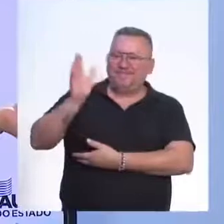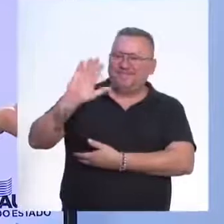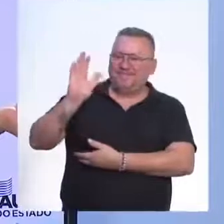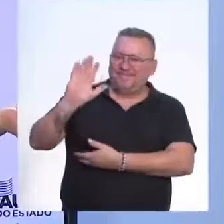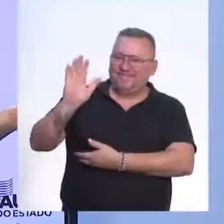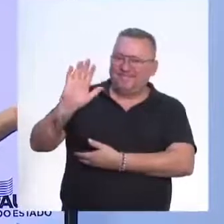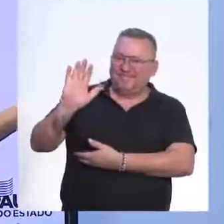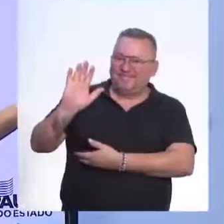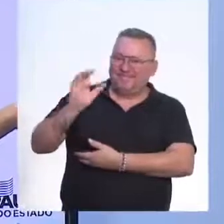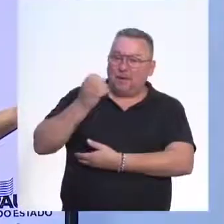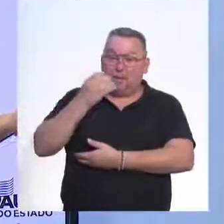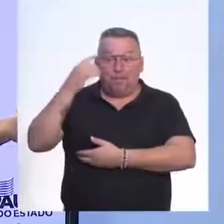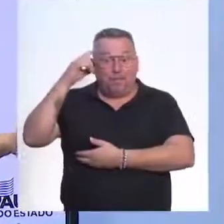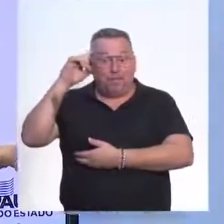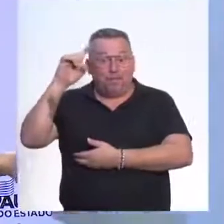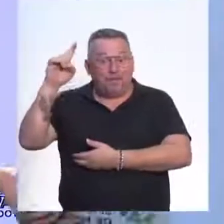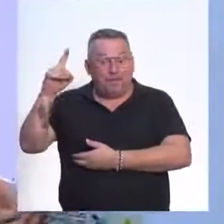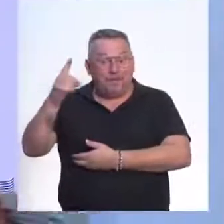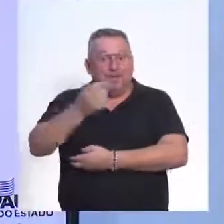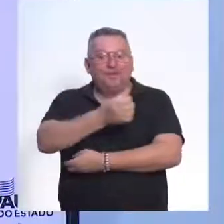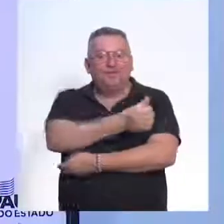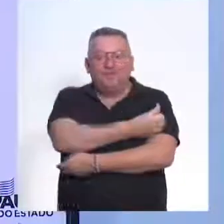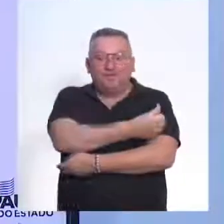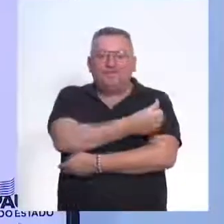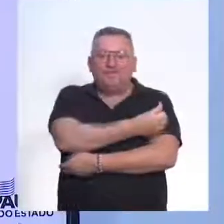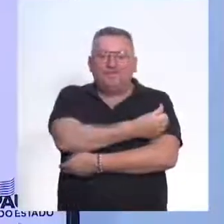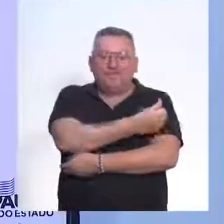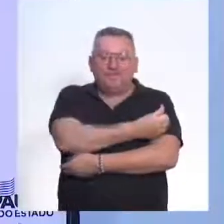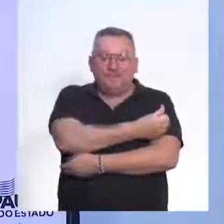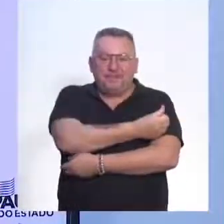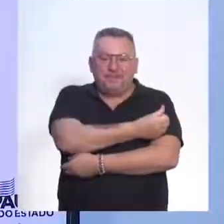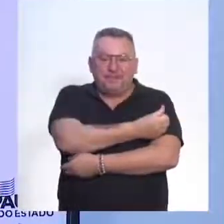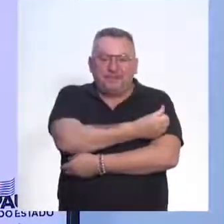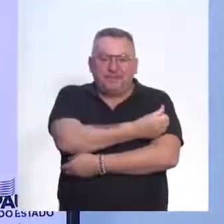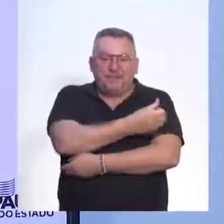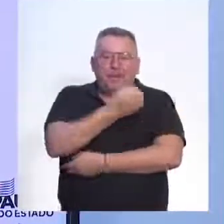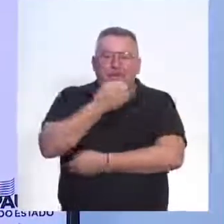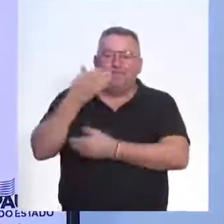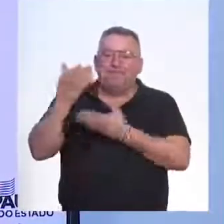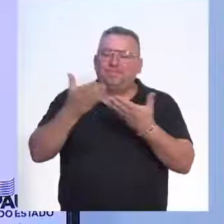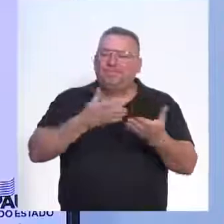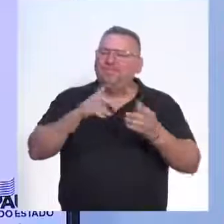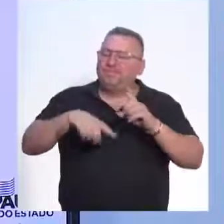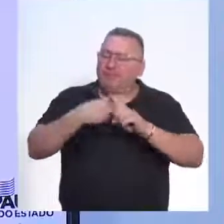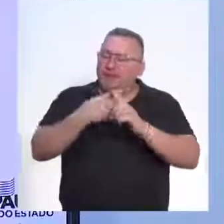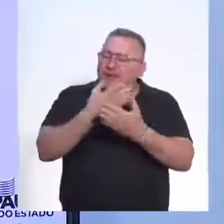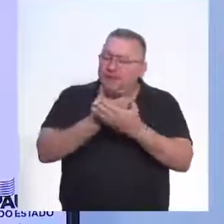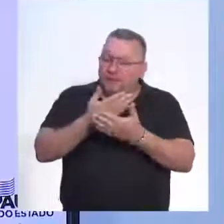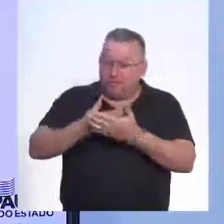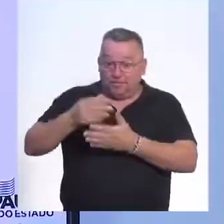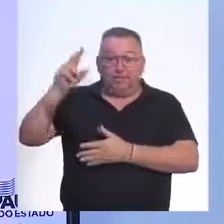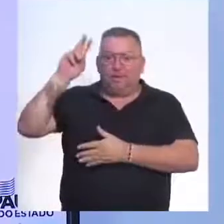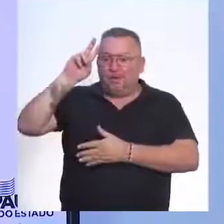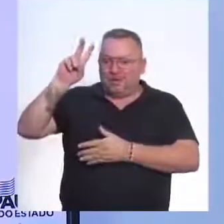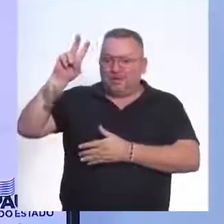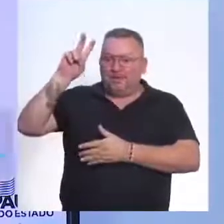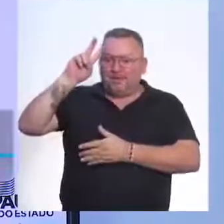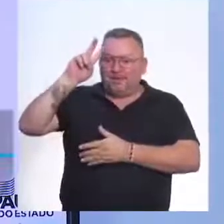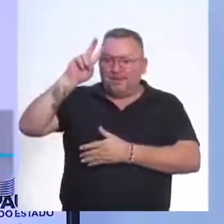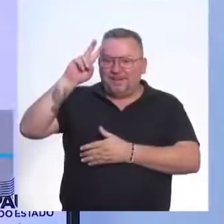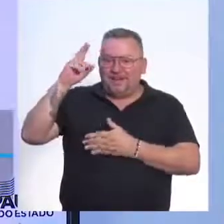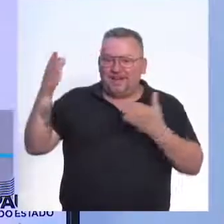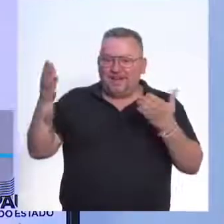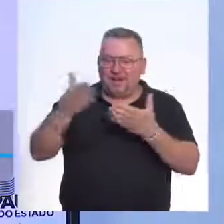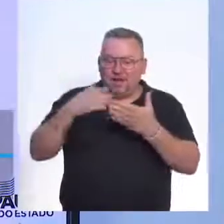Olá, bom dia, sexto ano. Sejam bem-vindos para mais esta aula de História. Estamos